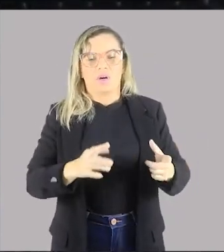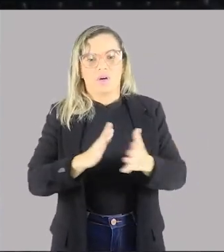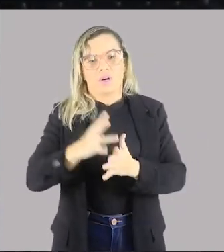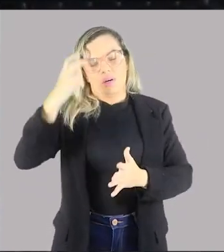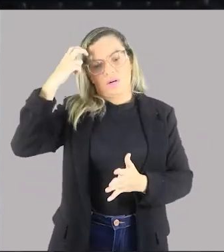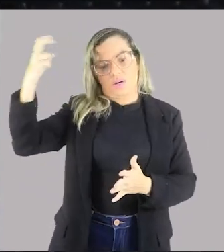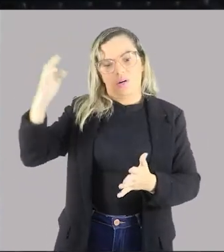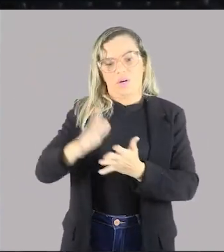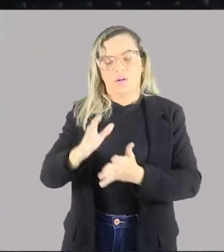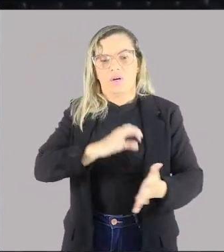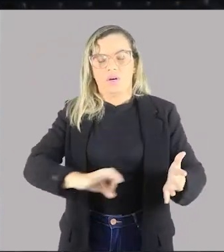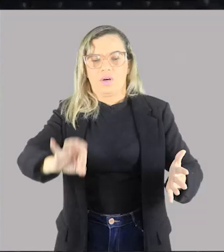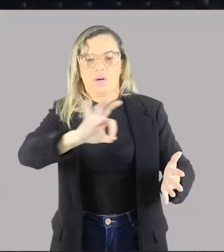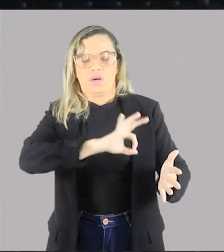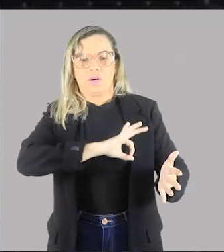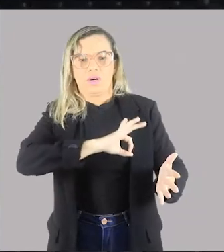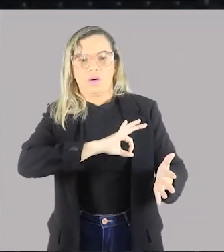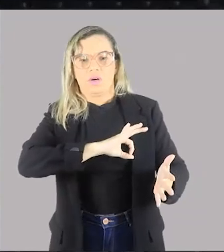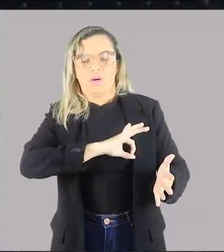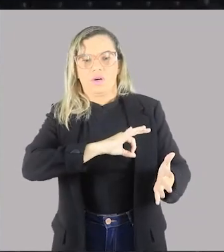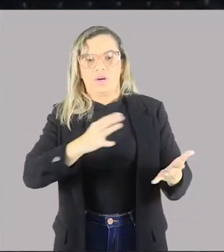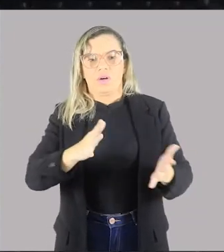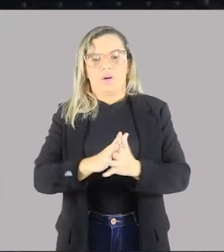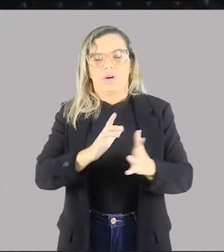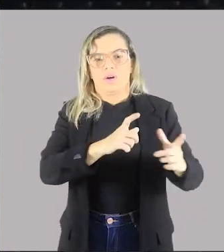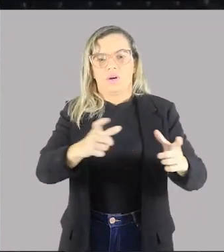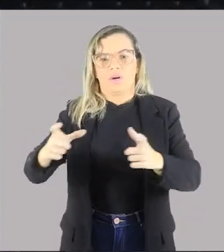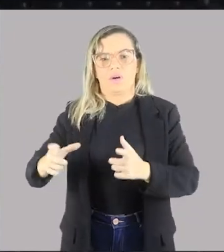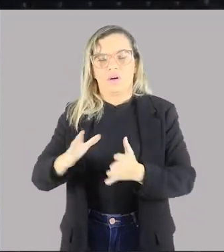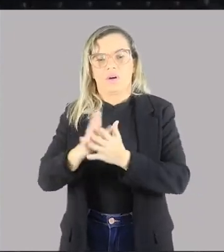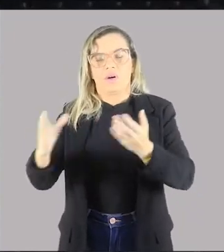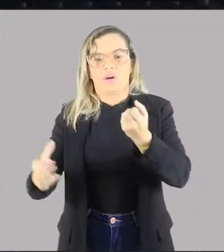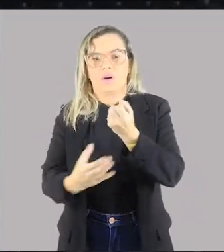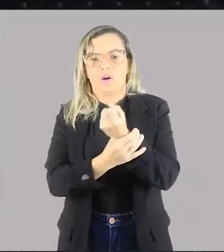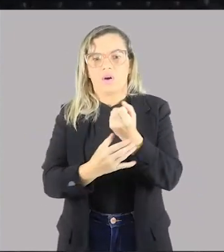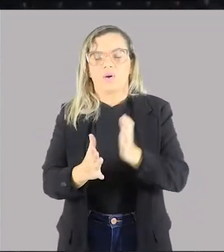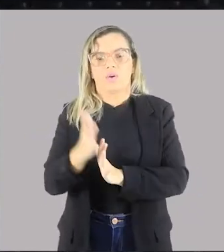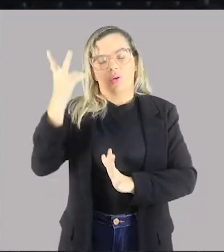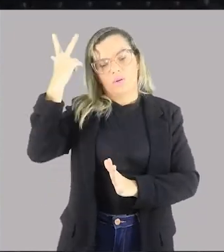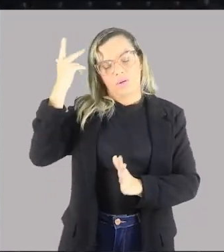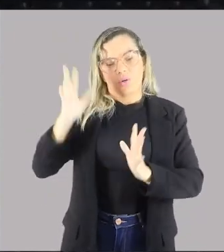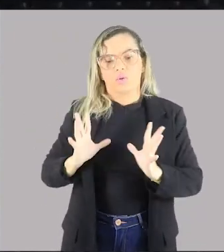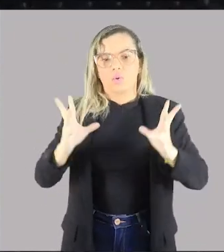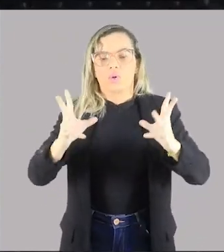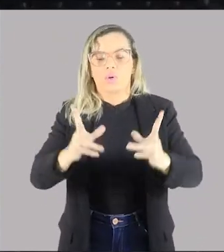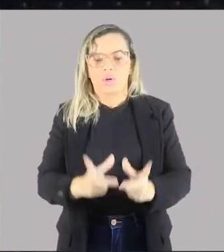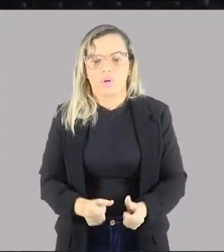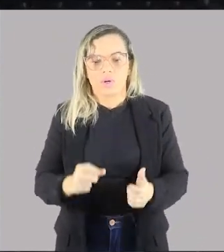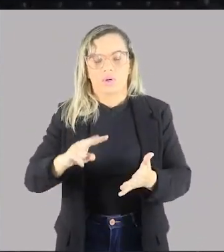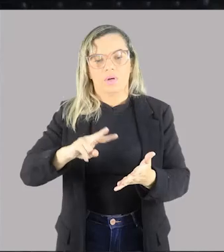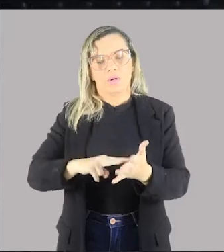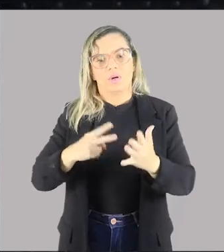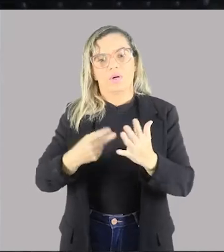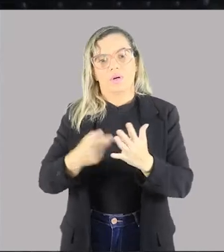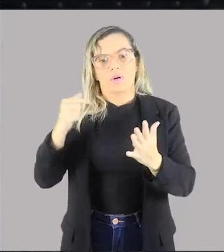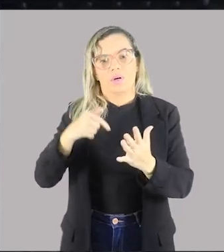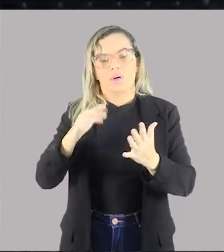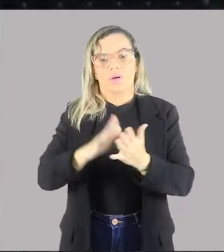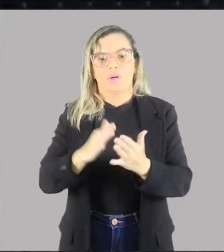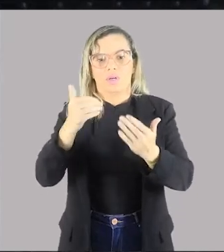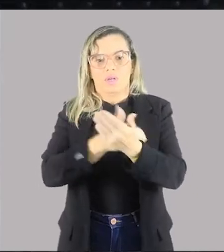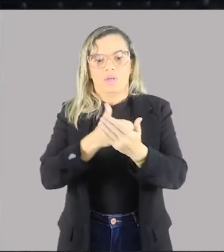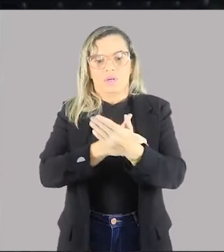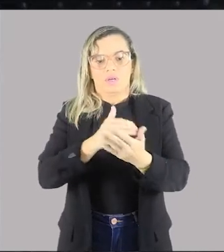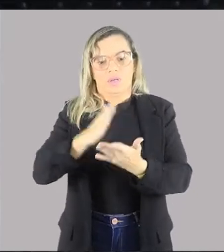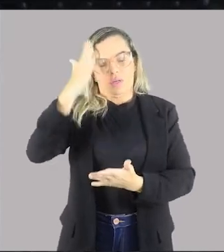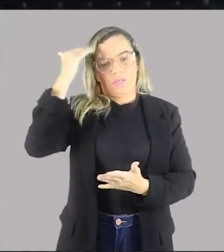ou na polícia, ou nos órgãos de segurança pública em geral, nesse sentido, o segredo que você saiba